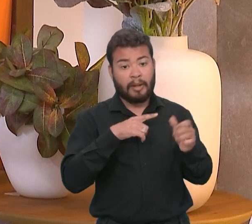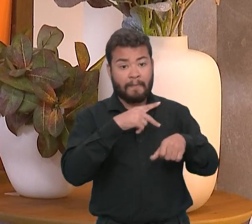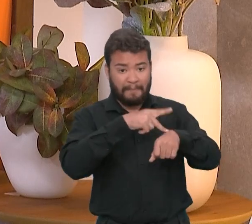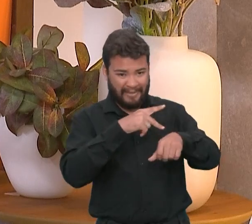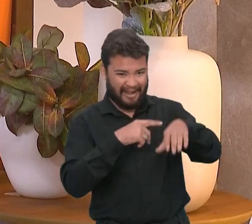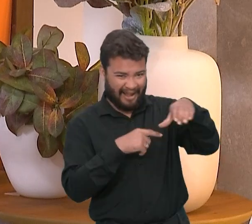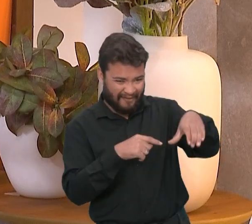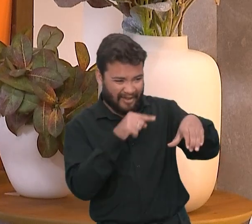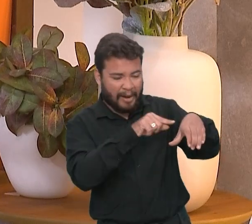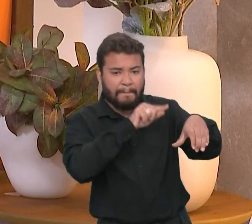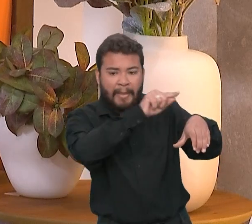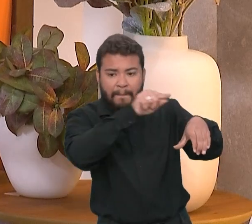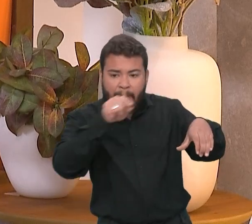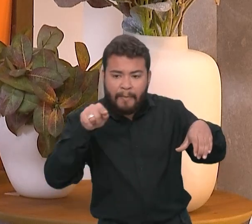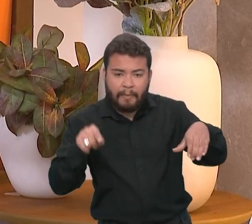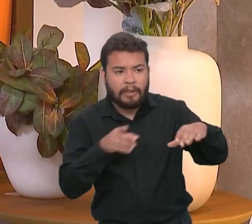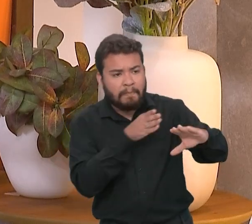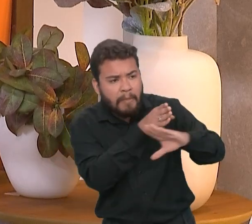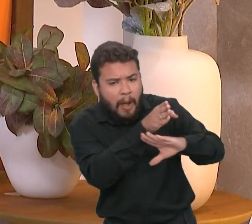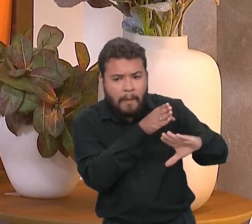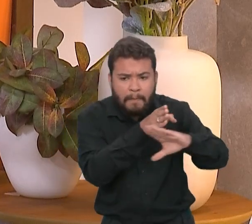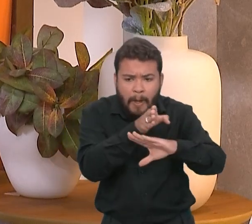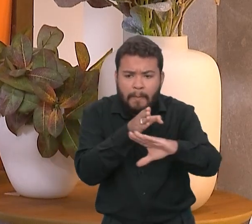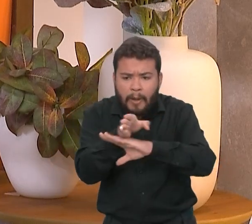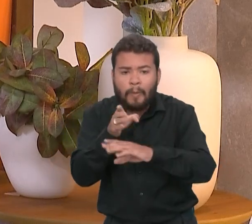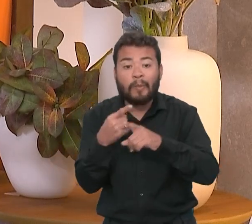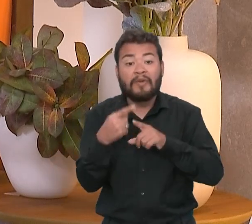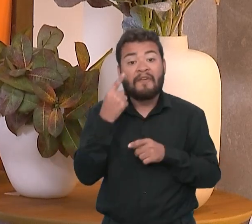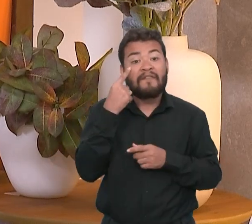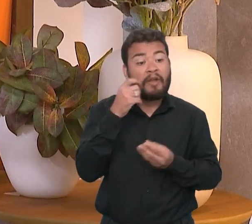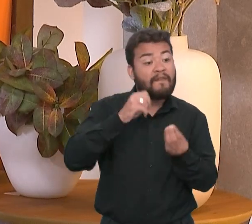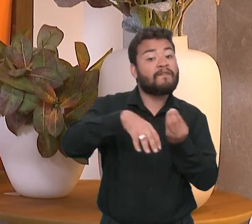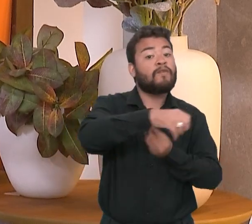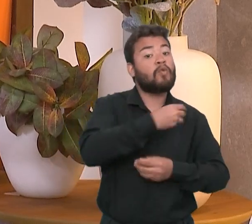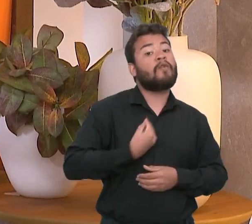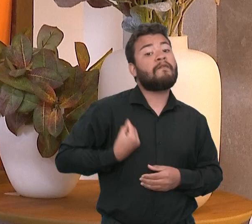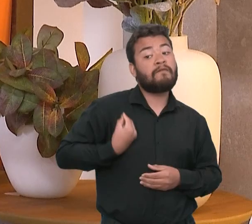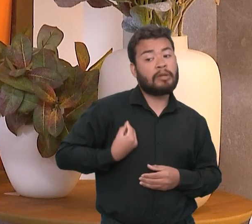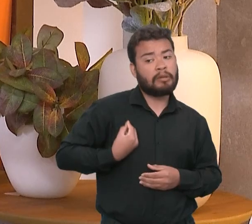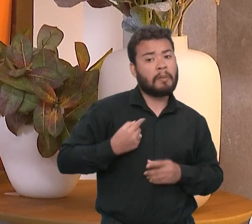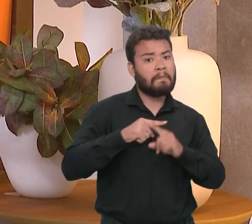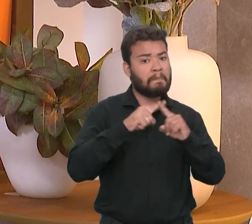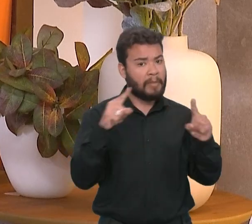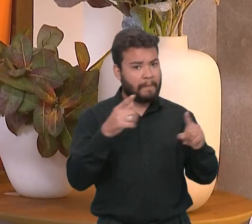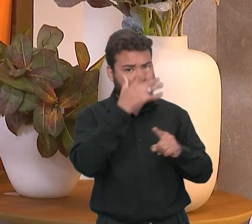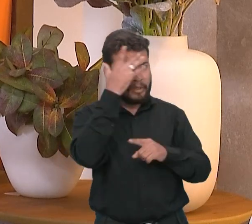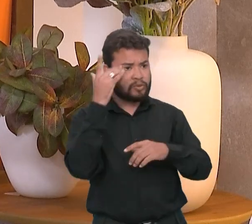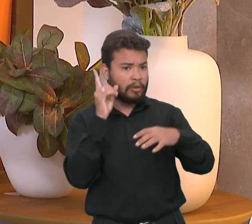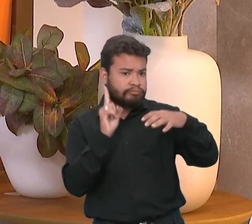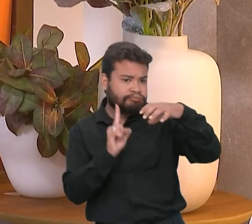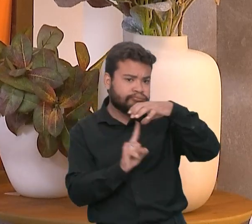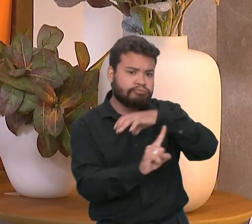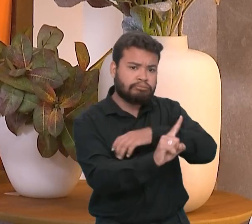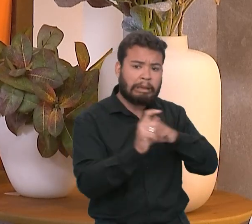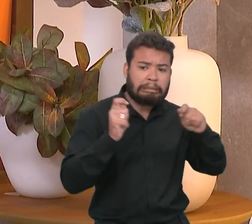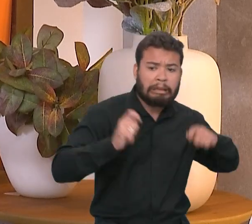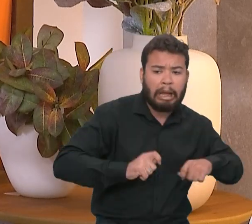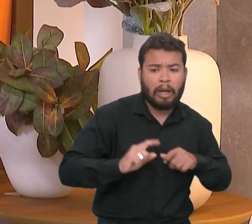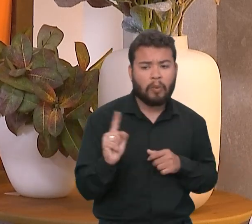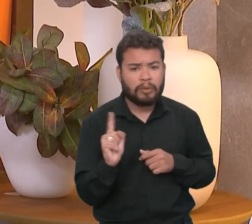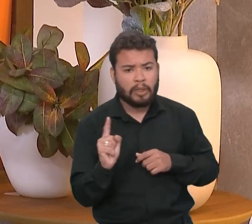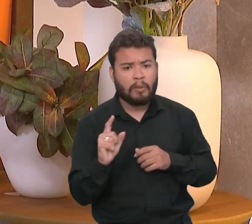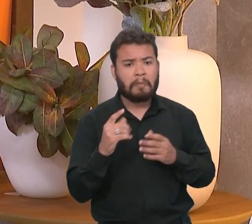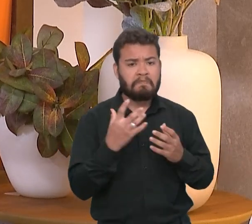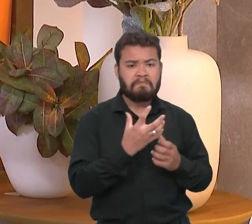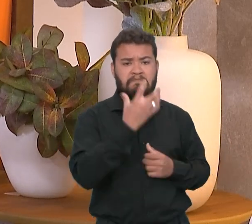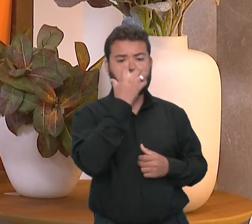ver se os fungos que estão ali dentro, é possível visitar essas cavernas de forma segura, ou se os turistas precisam usar uma máscara.